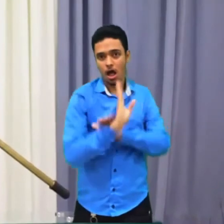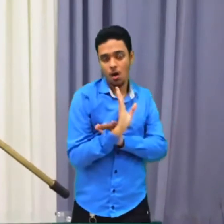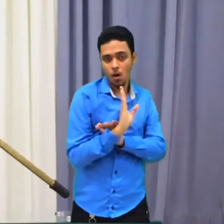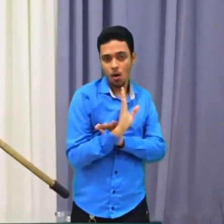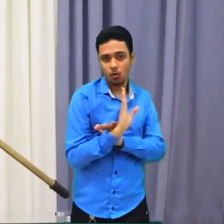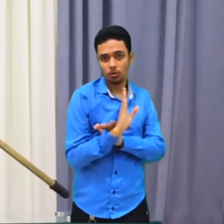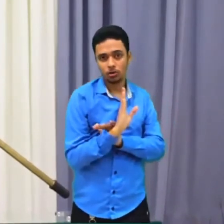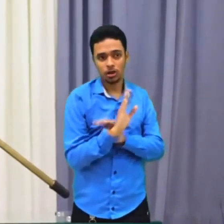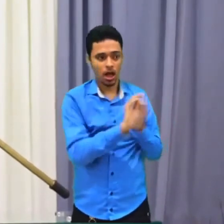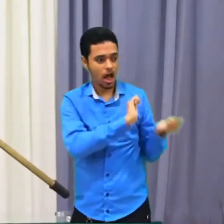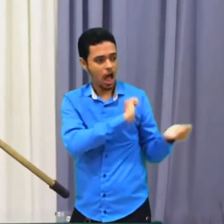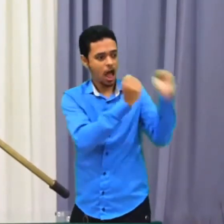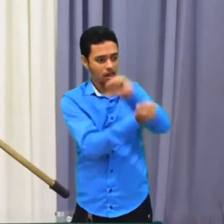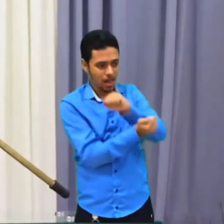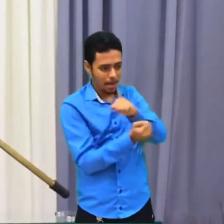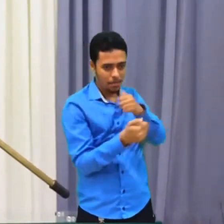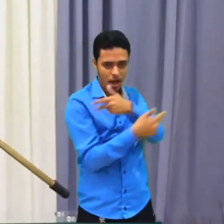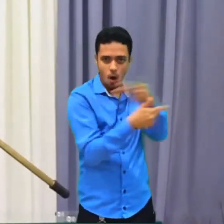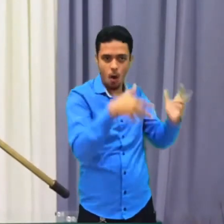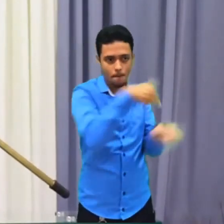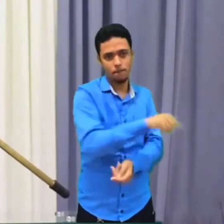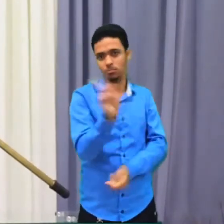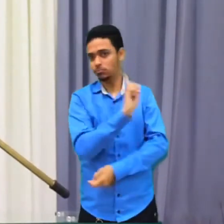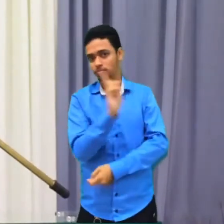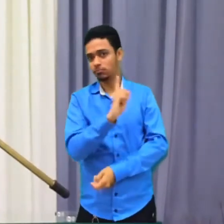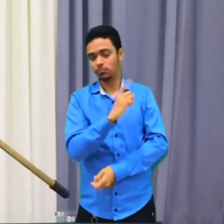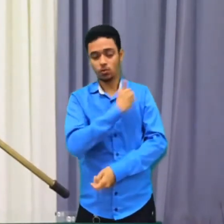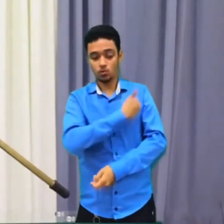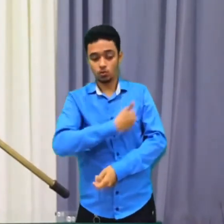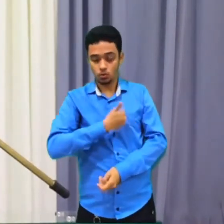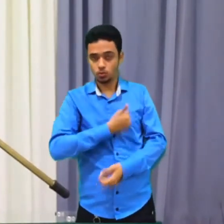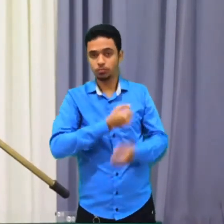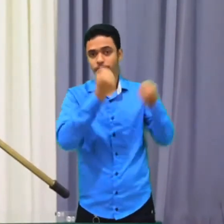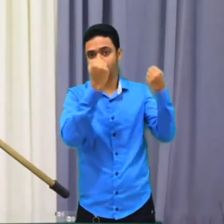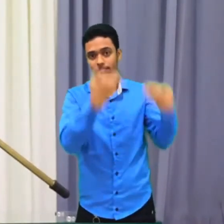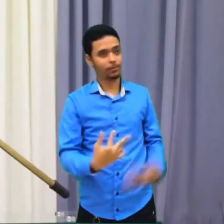mundo. João diz: não ameis o mundo,